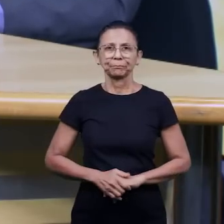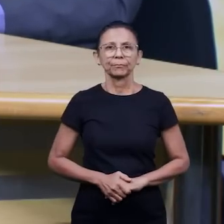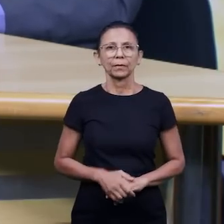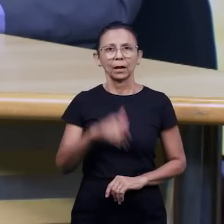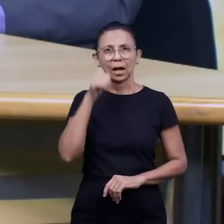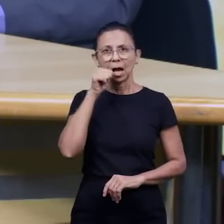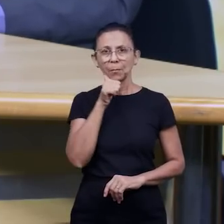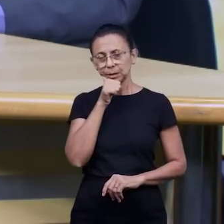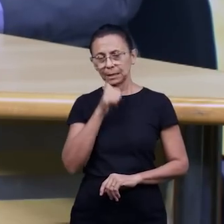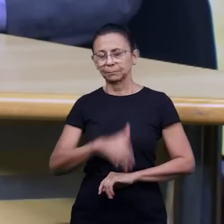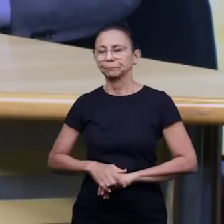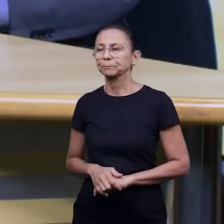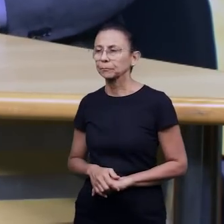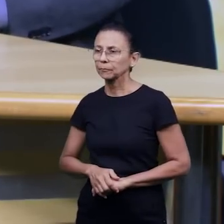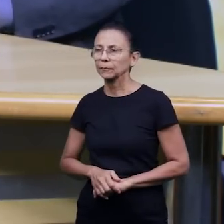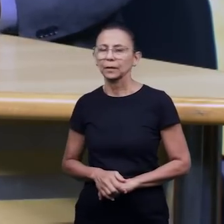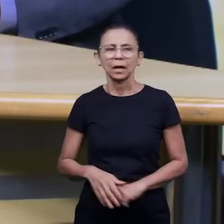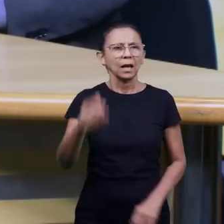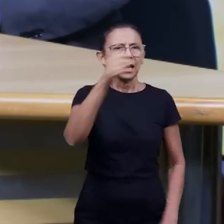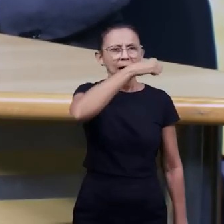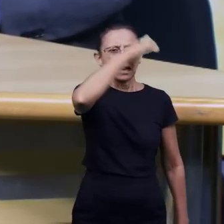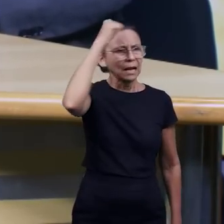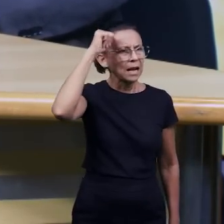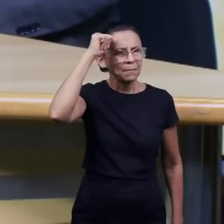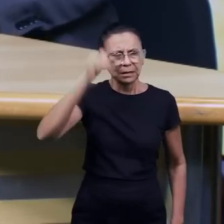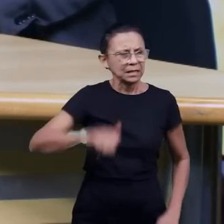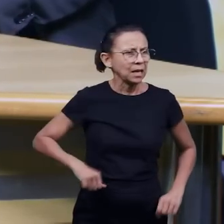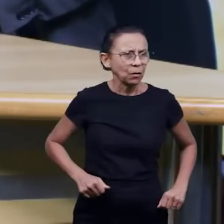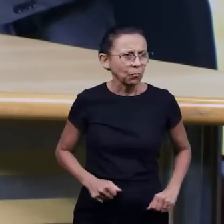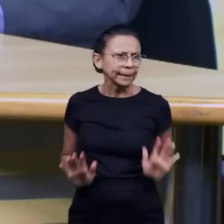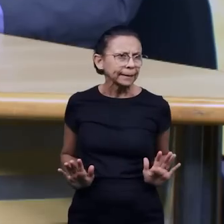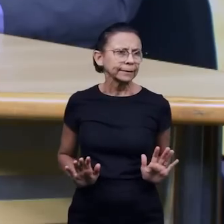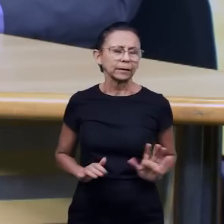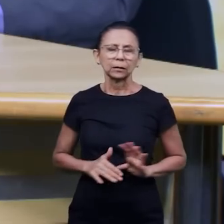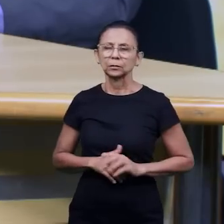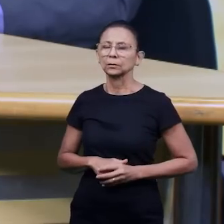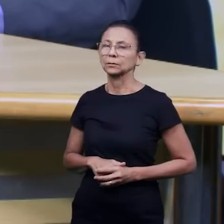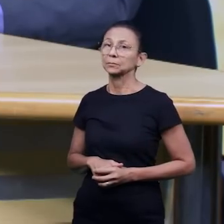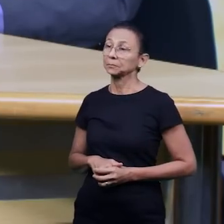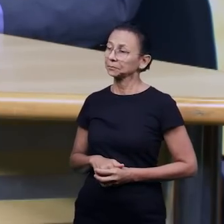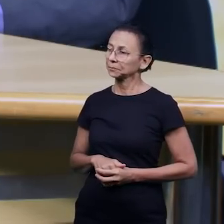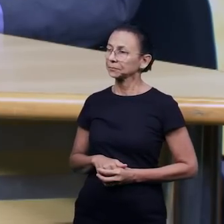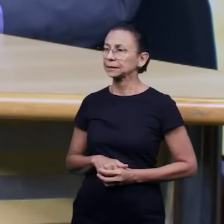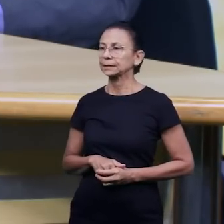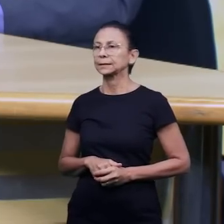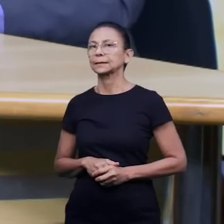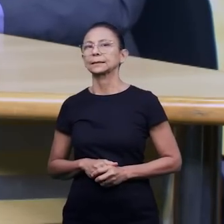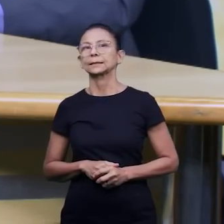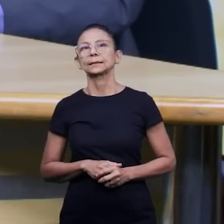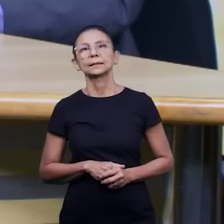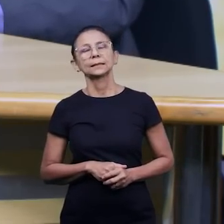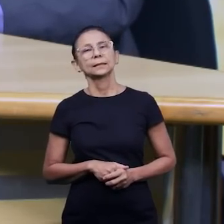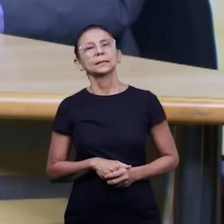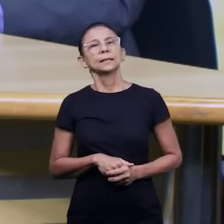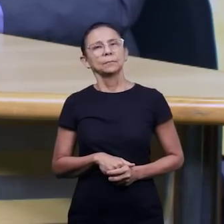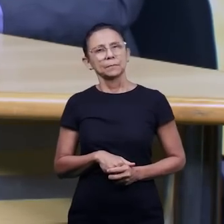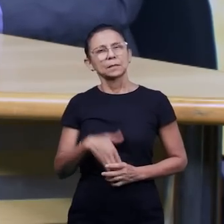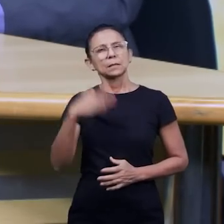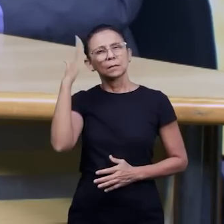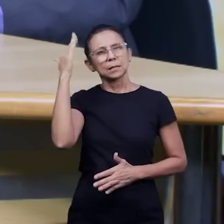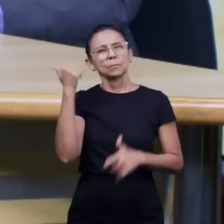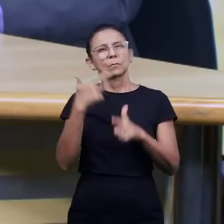é, né? Você não nega a si mesmo. Então, porque a idolatria,